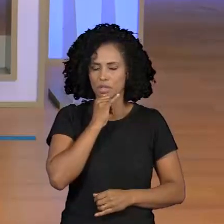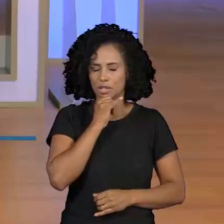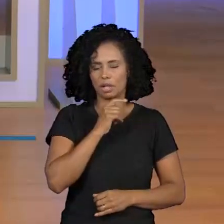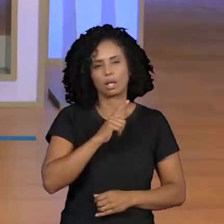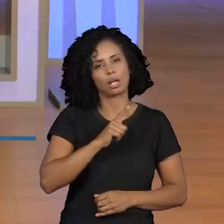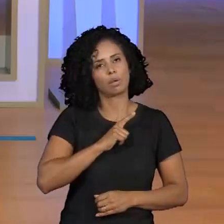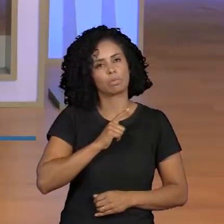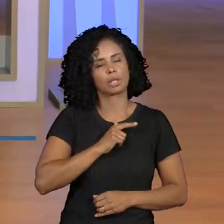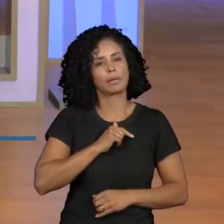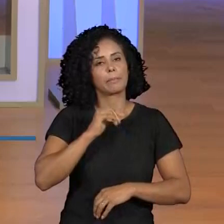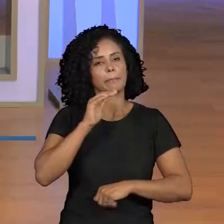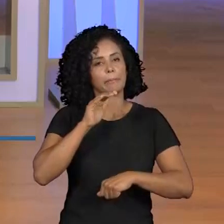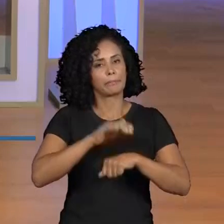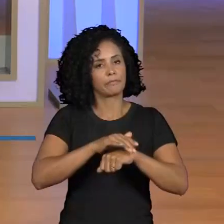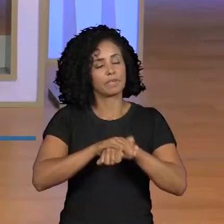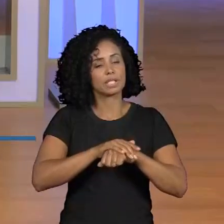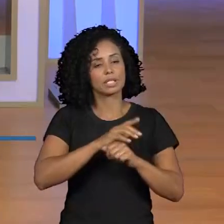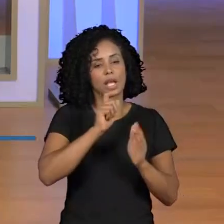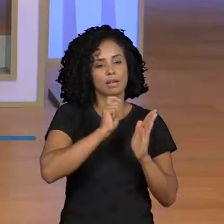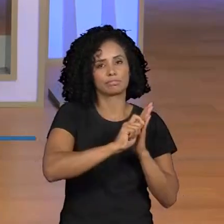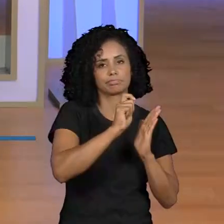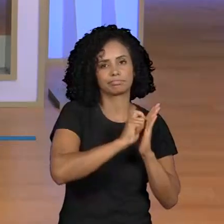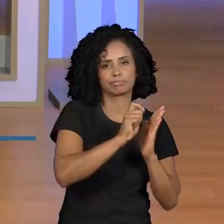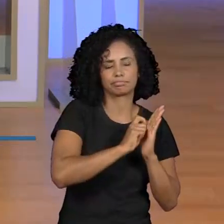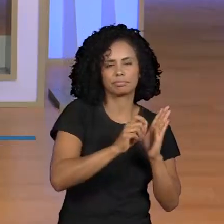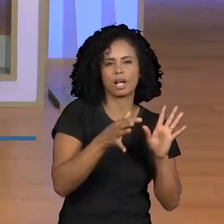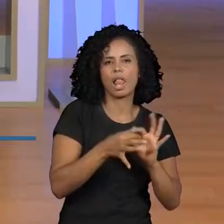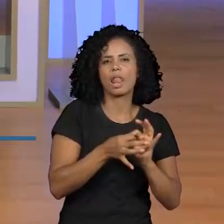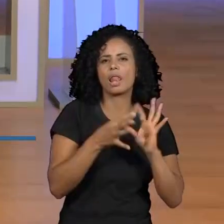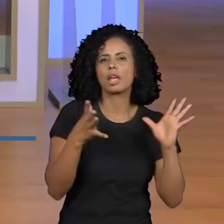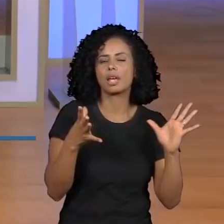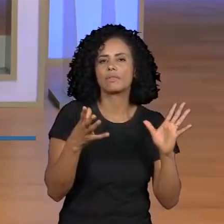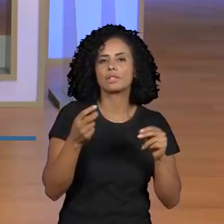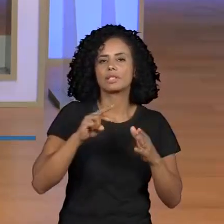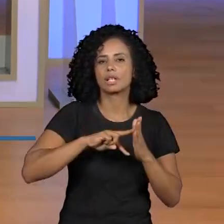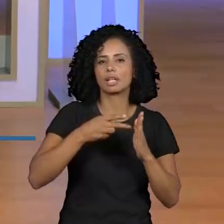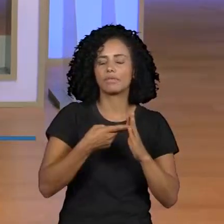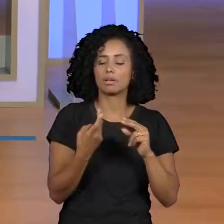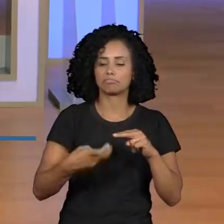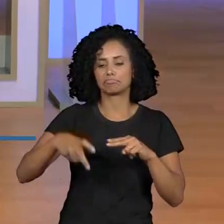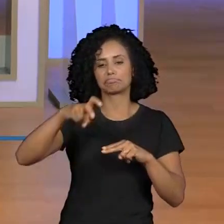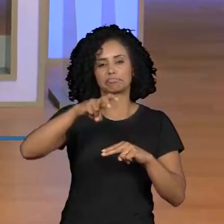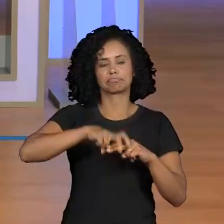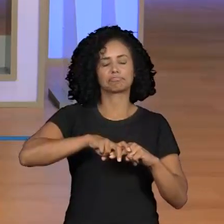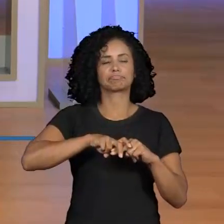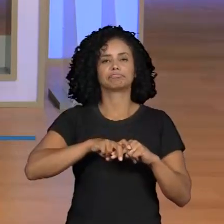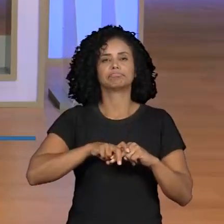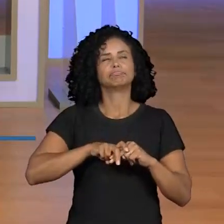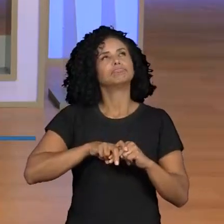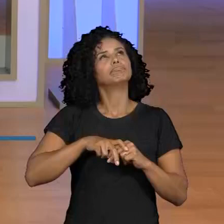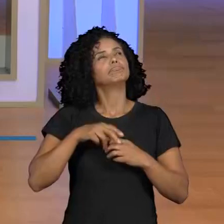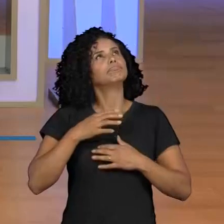livre, é quando você senta, se inspira naquele seu planejamento